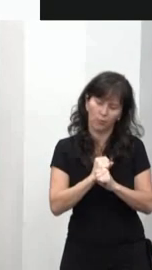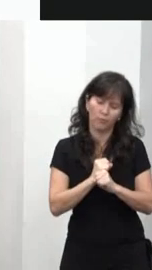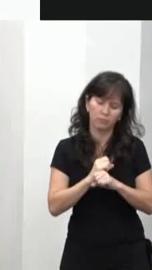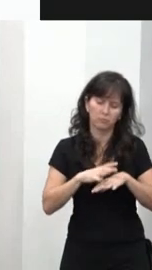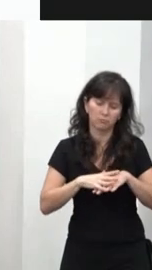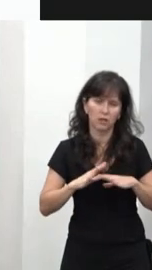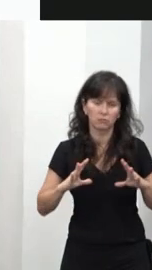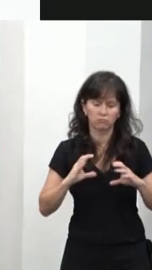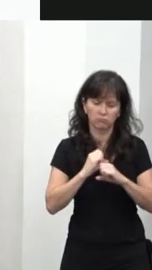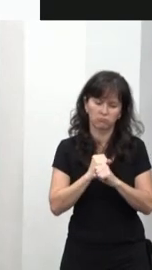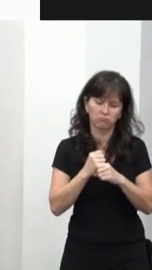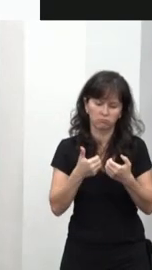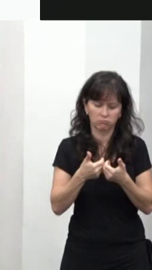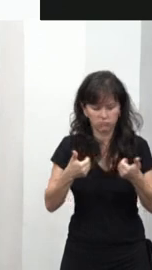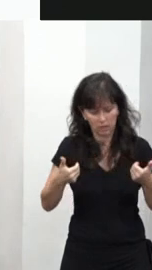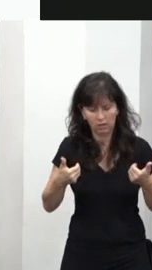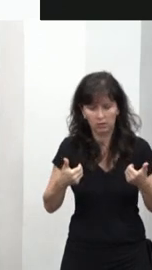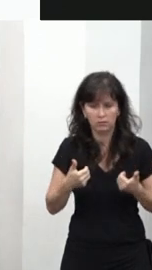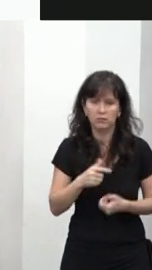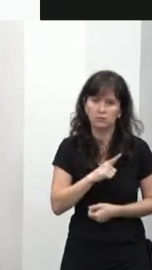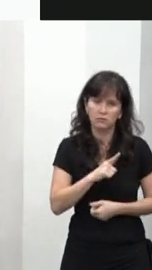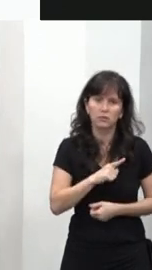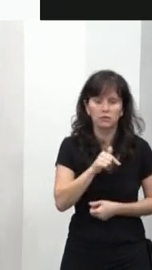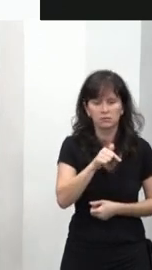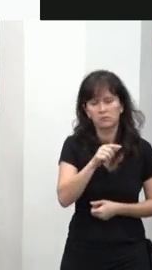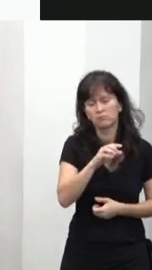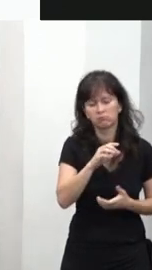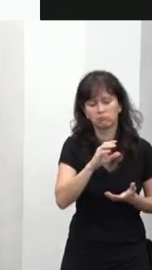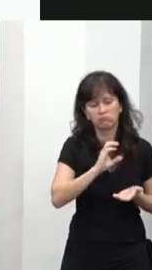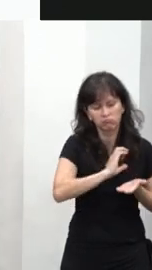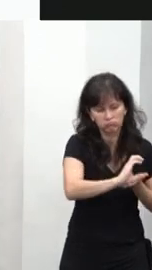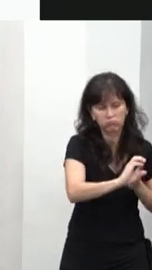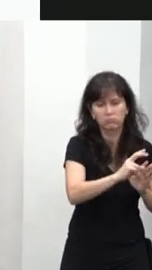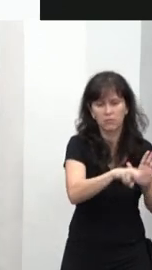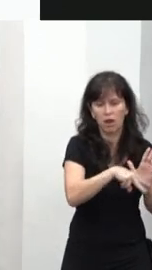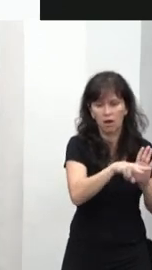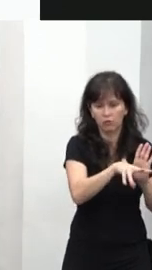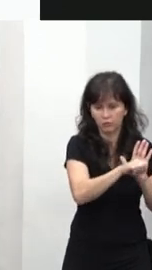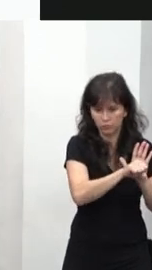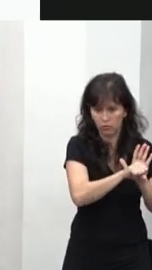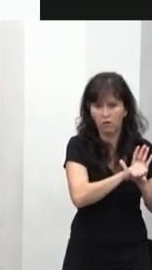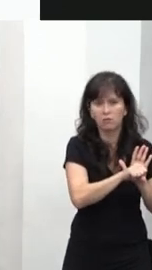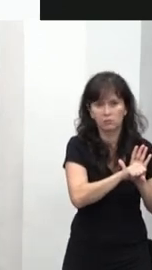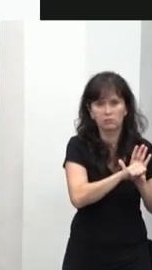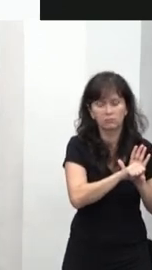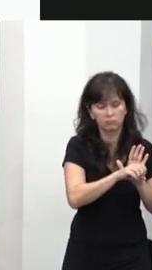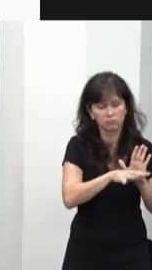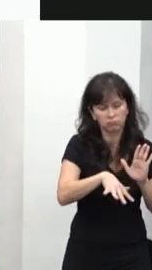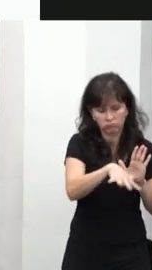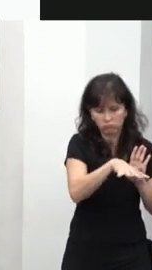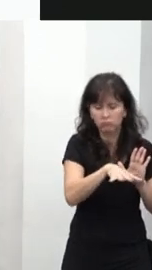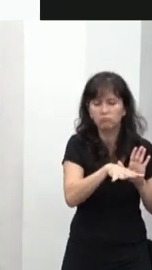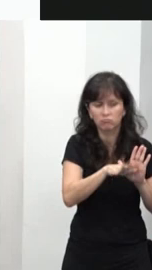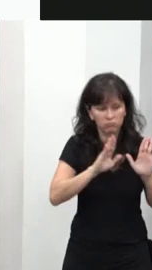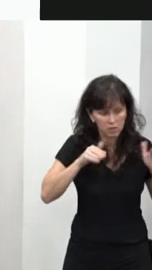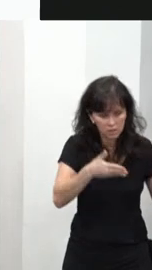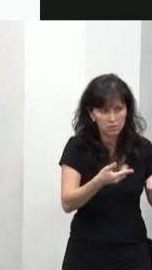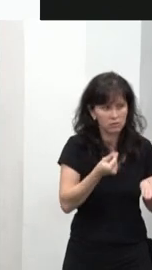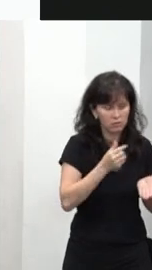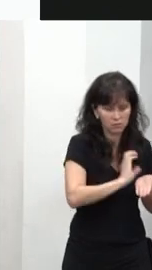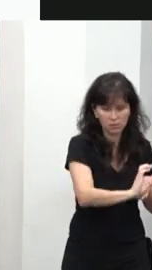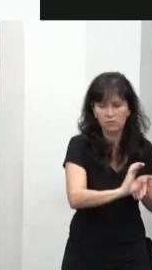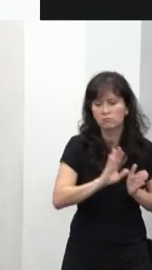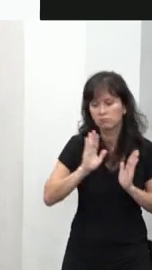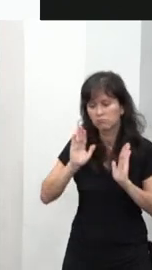é um montante destinado pro aleatoriamente ao audiovisual e o montante que a gente denominou de mais áreas culturais porque